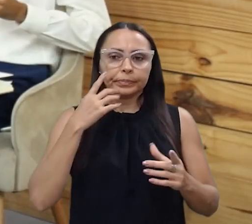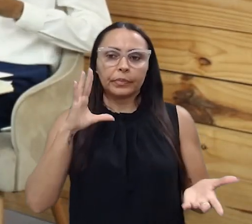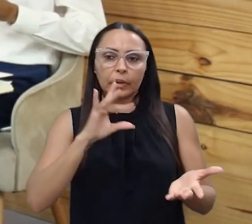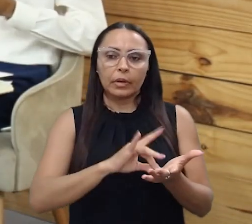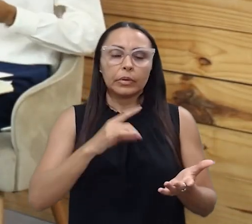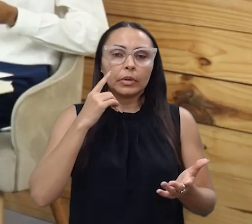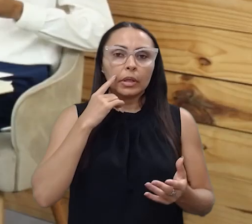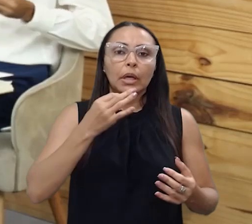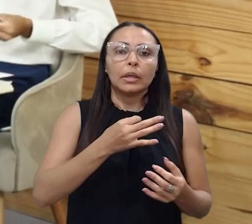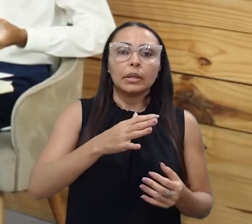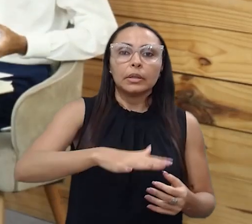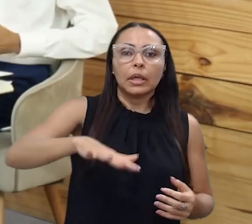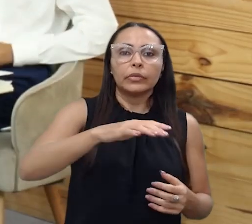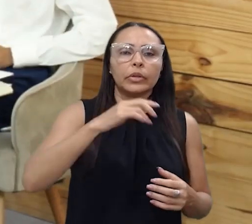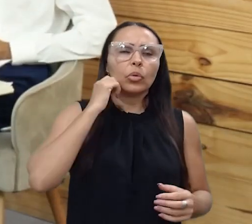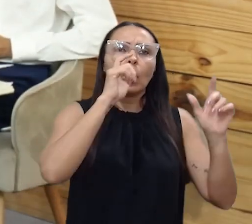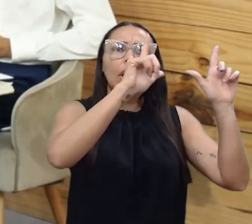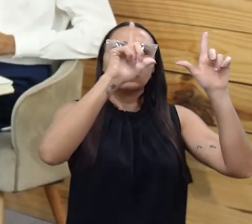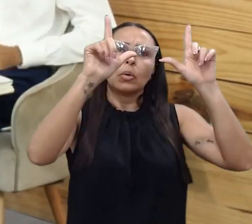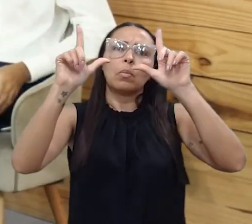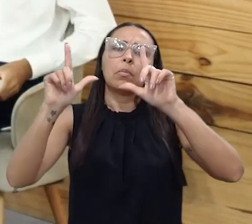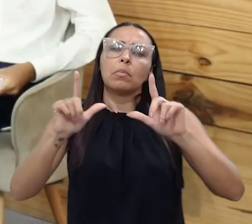essas justaposições de cartões postais.